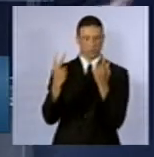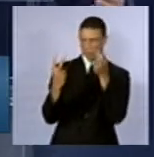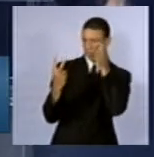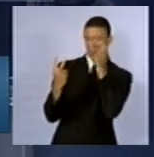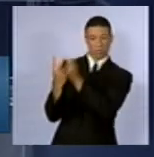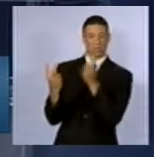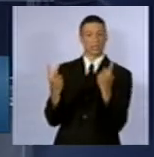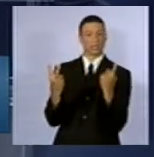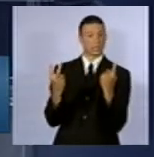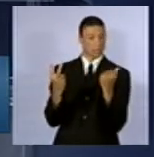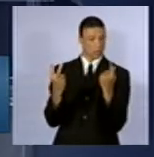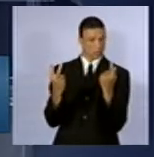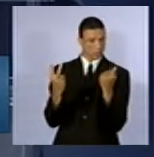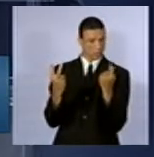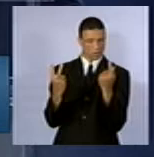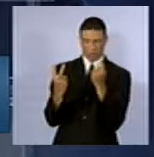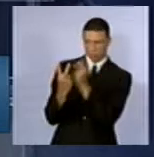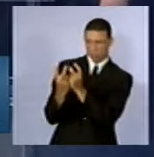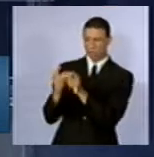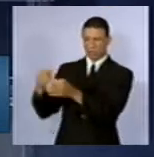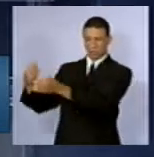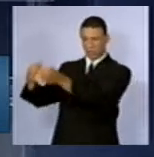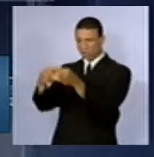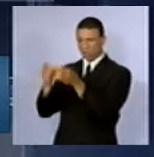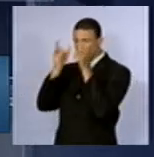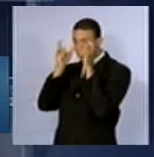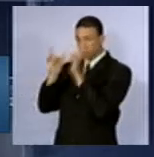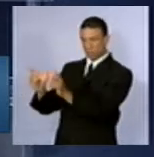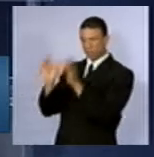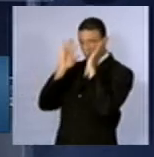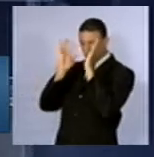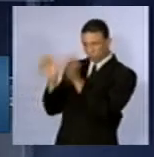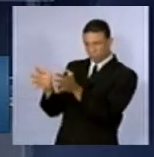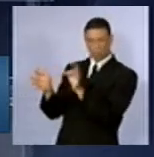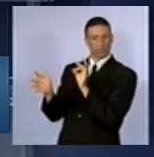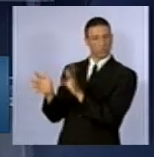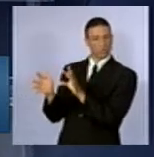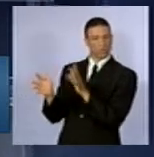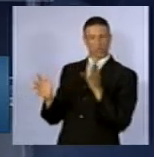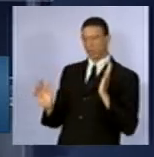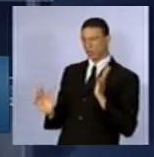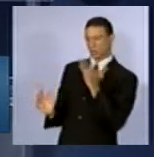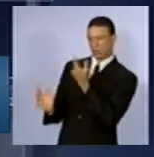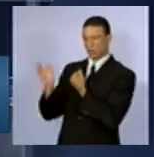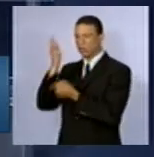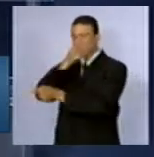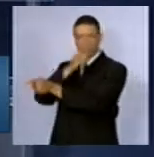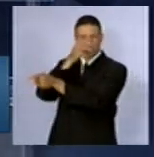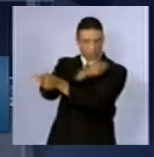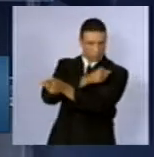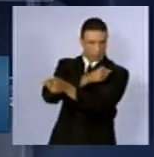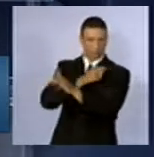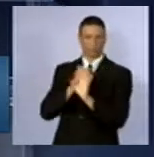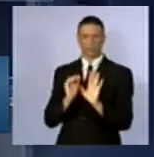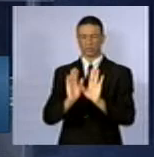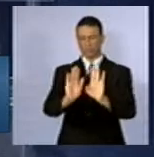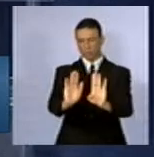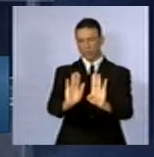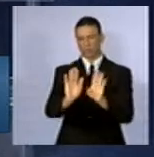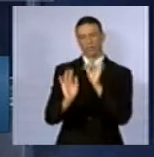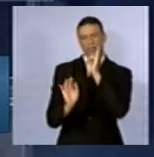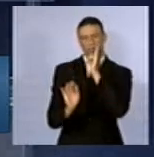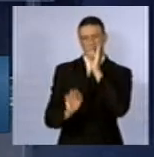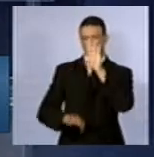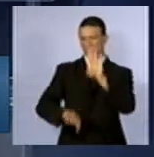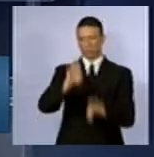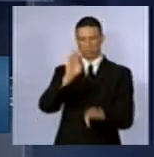maior em em relação a uma zona urbana o padrão de resguardo à população ou a quem quer que seja que fique no